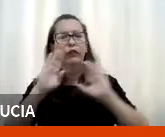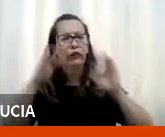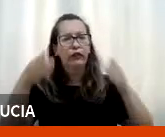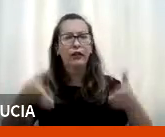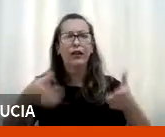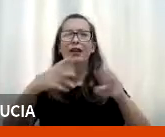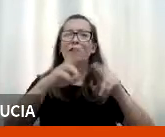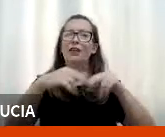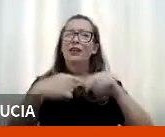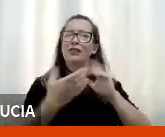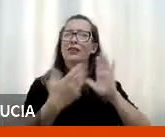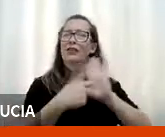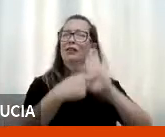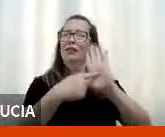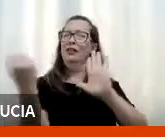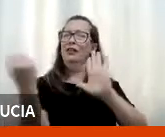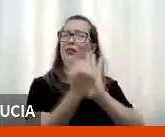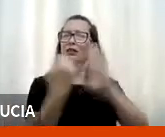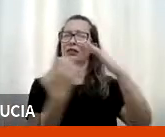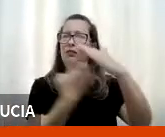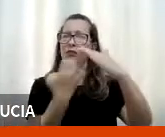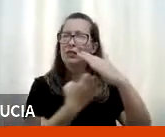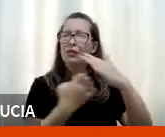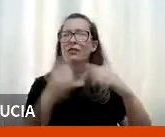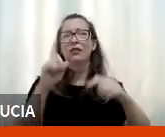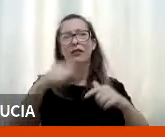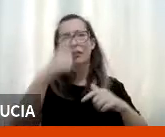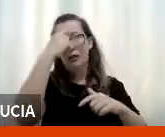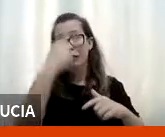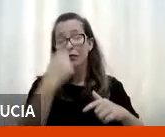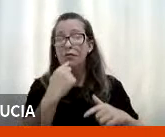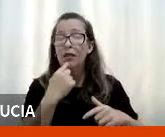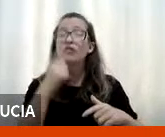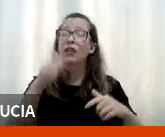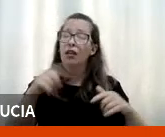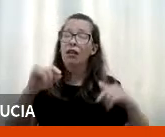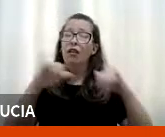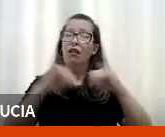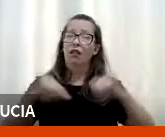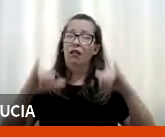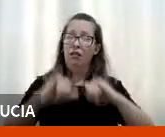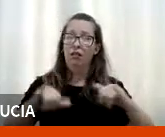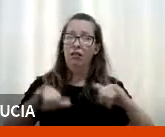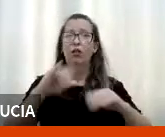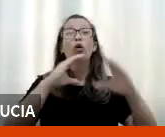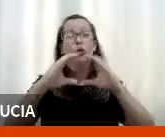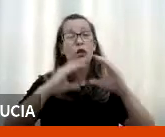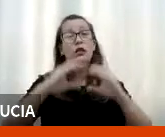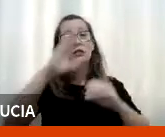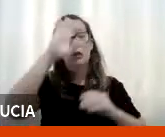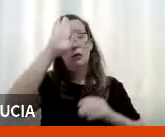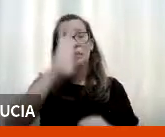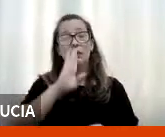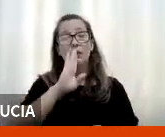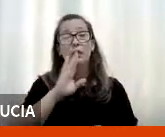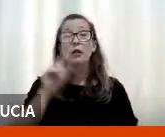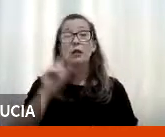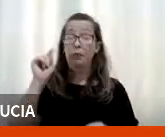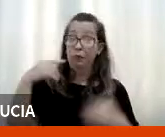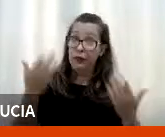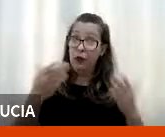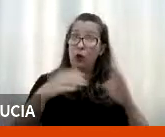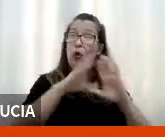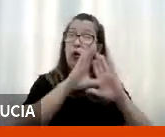empresa, a imagem, etc., e ganhavam um prêmio de comunicação pública. Isso mostra que os conceitos estão sempre em disputa, né?